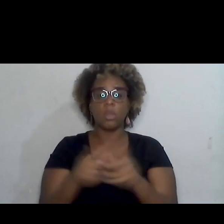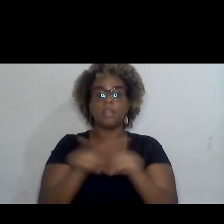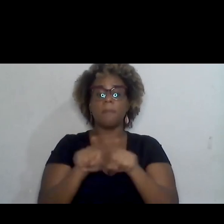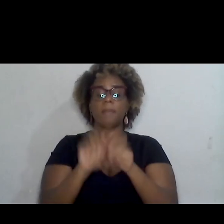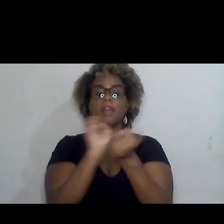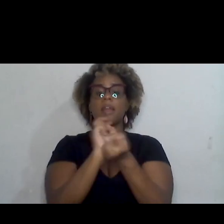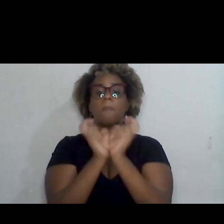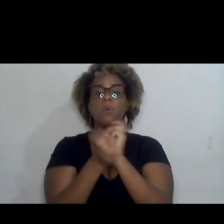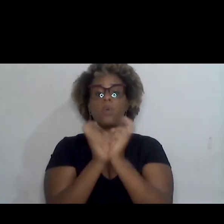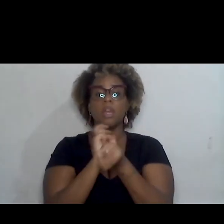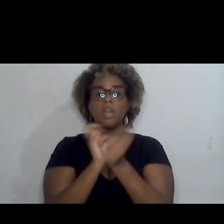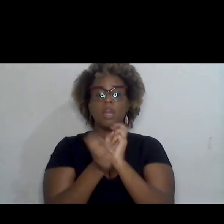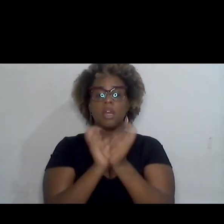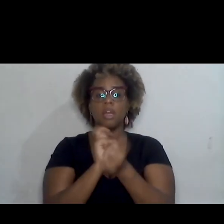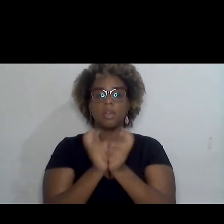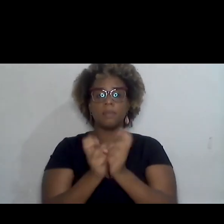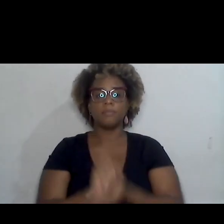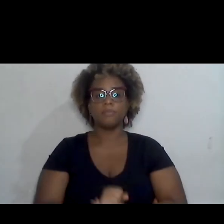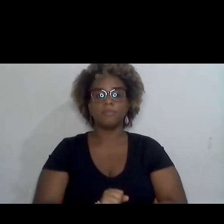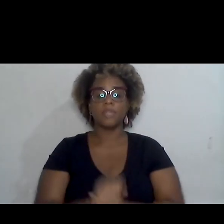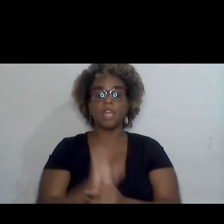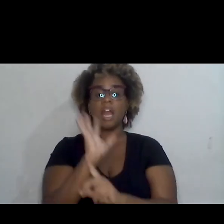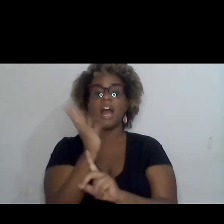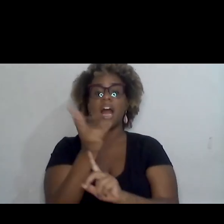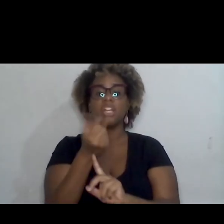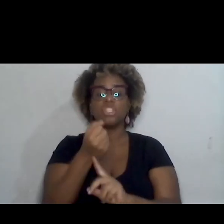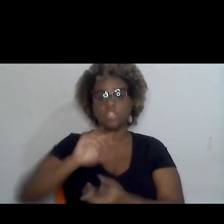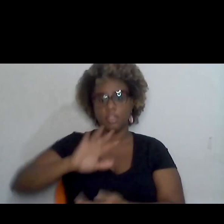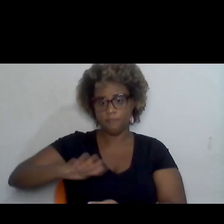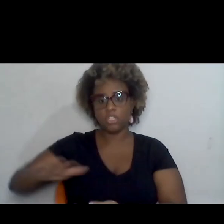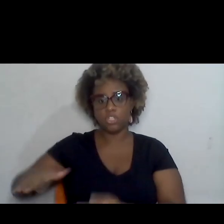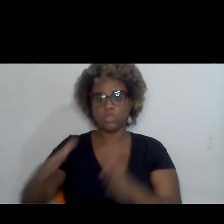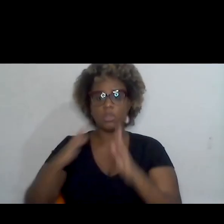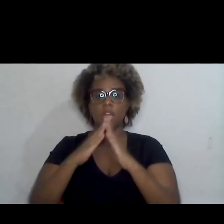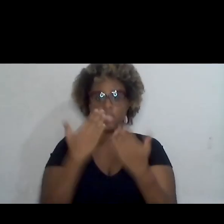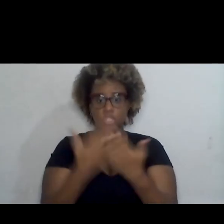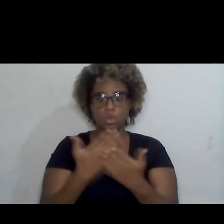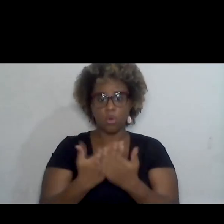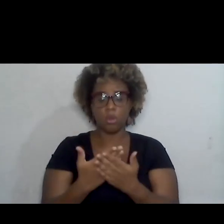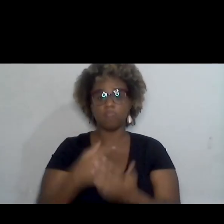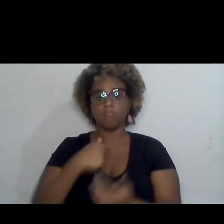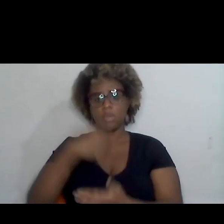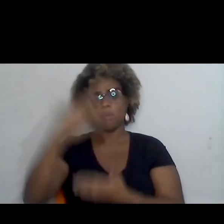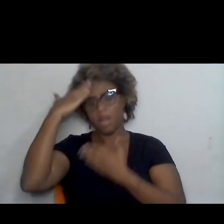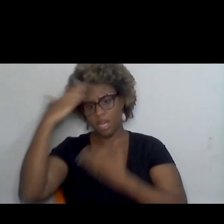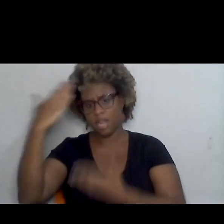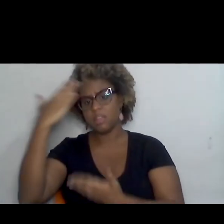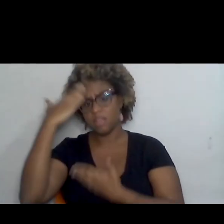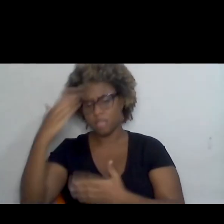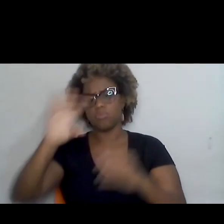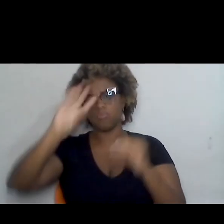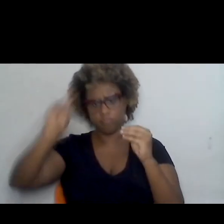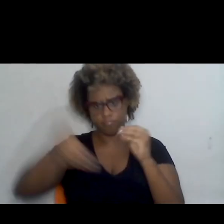e a questão toda da arte infantil nas escolas. Eu agradeço muito essas contribuições. Uma